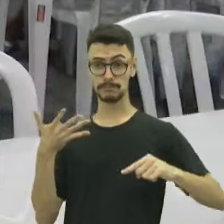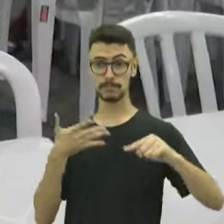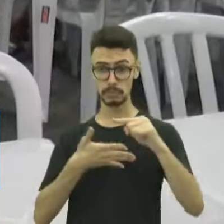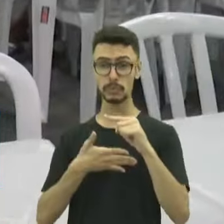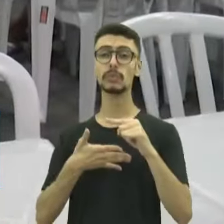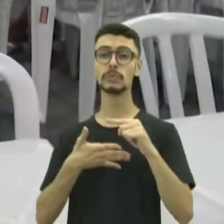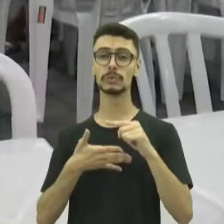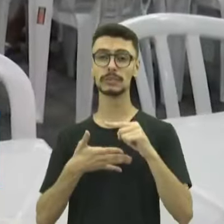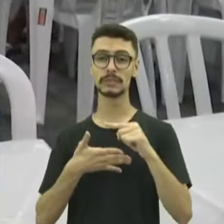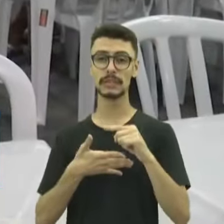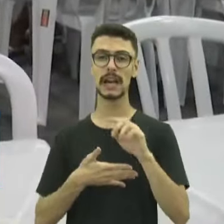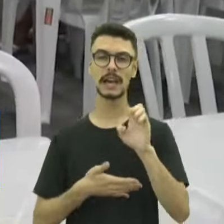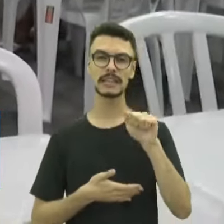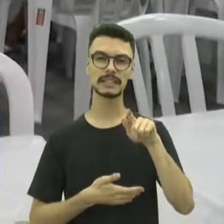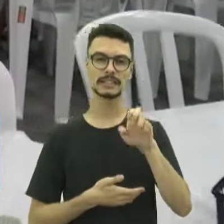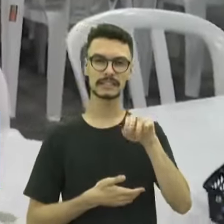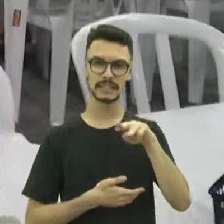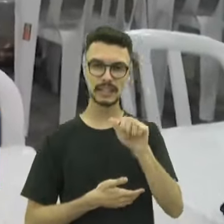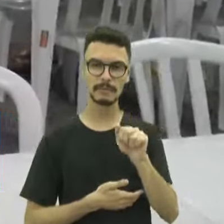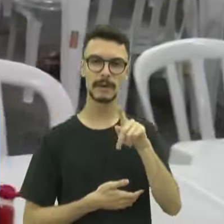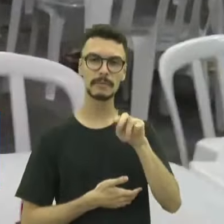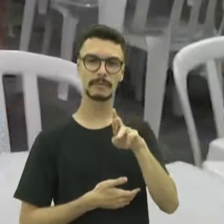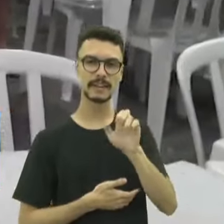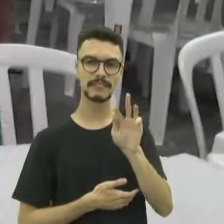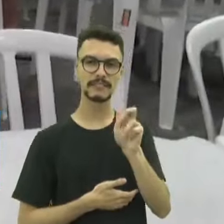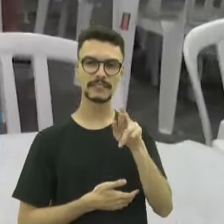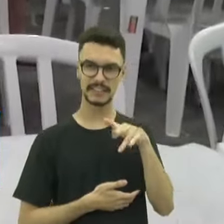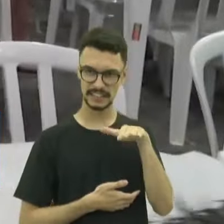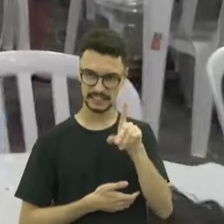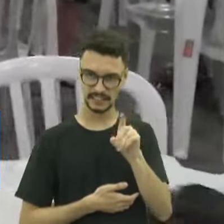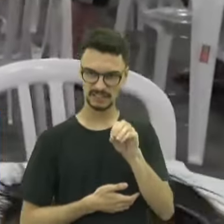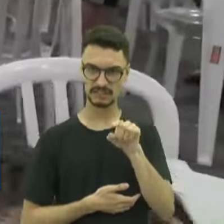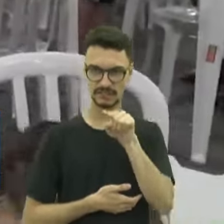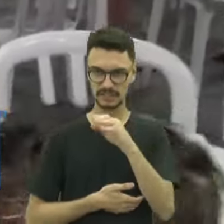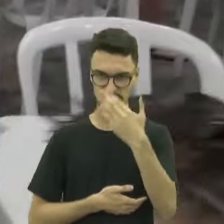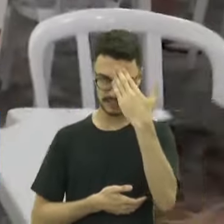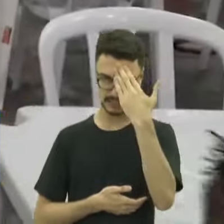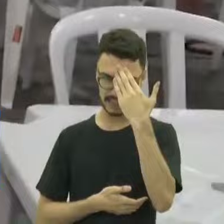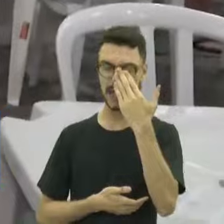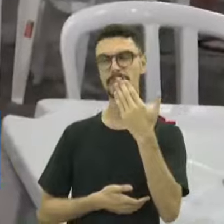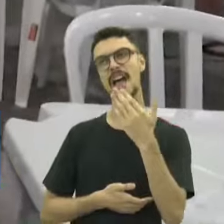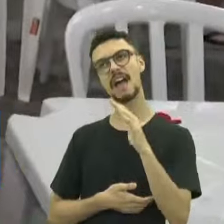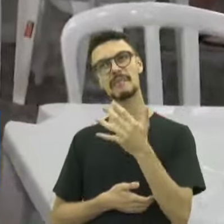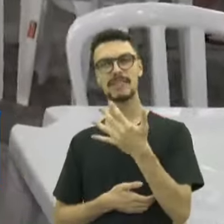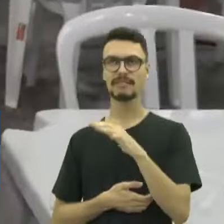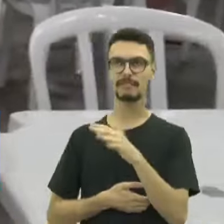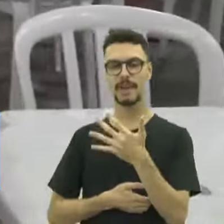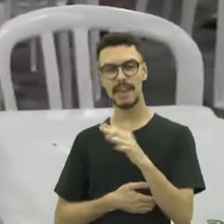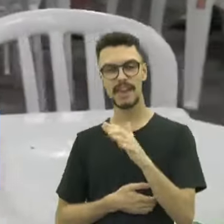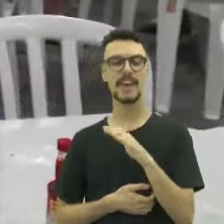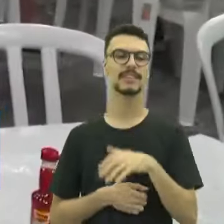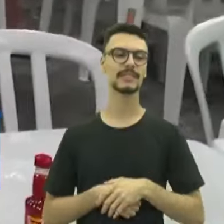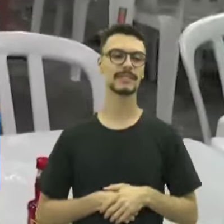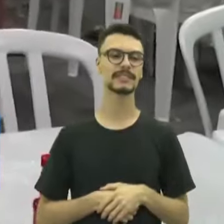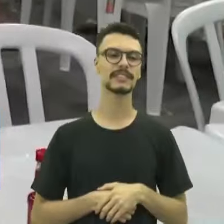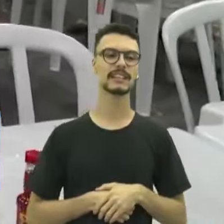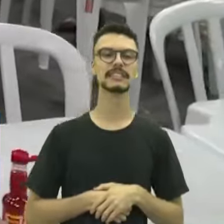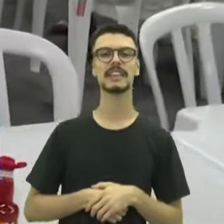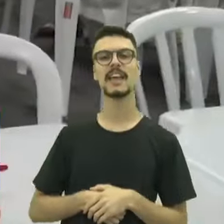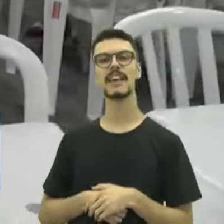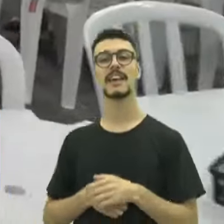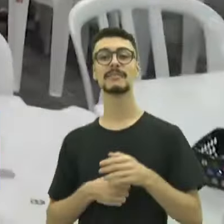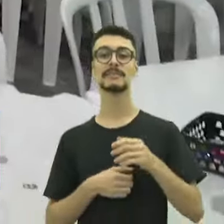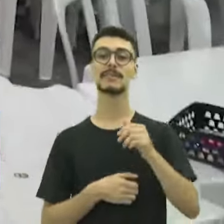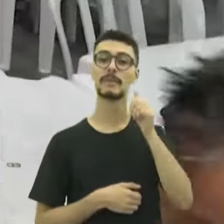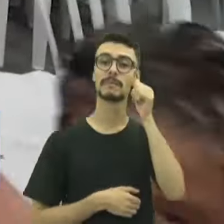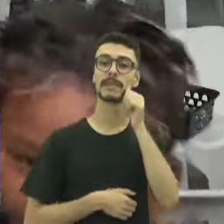preferido. Essa eu acho que você sabe. Você sabe, Augusto, esquema preferido? Hã? Mais ou menos, Augusto, aqui, olha. Ela roda a cidade